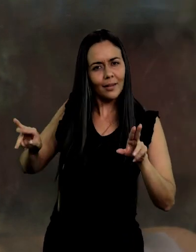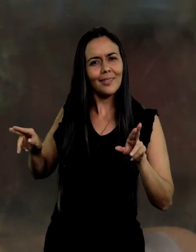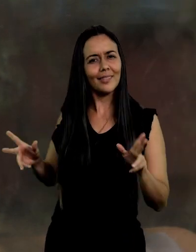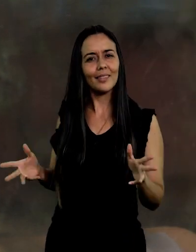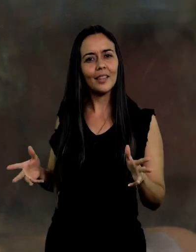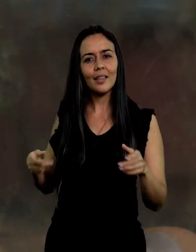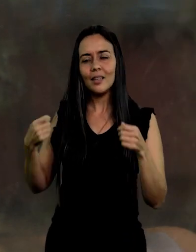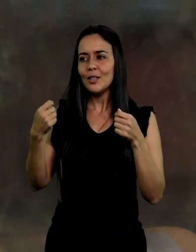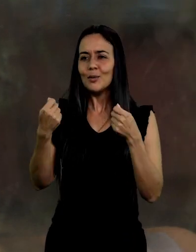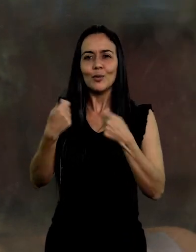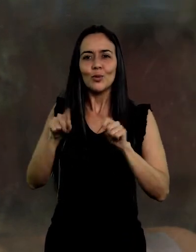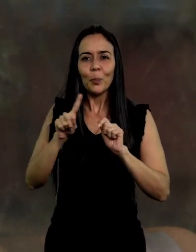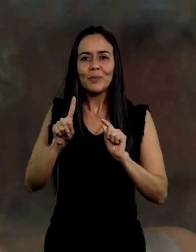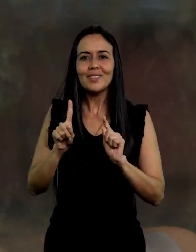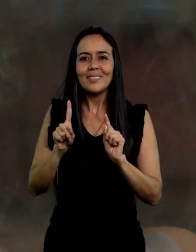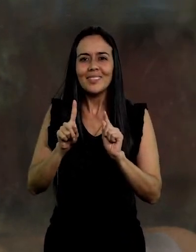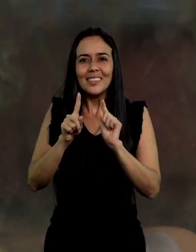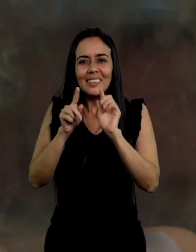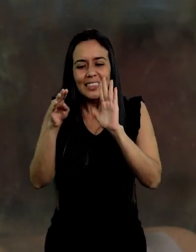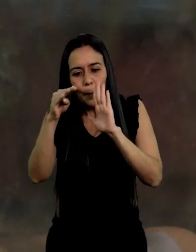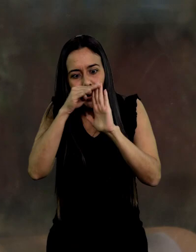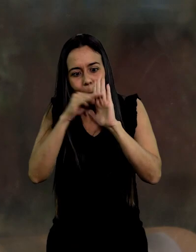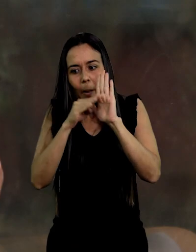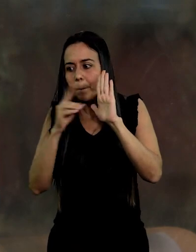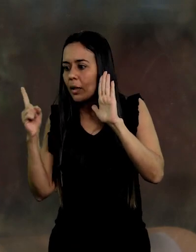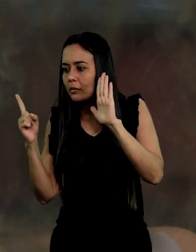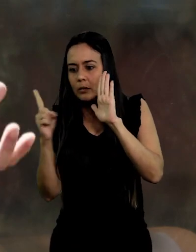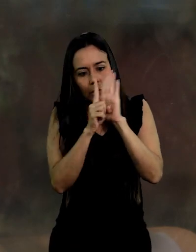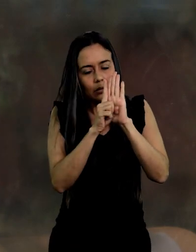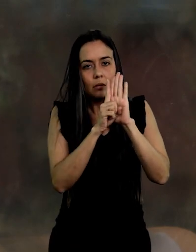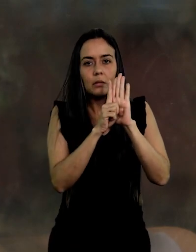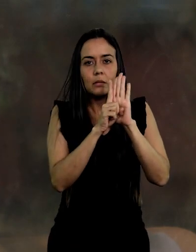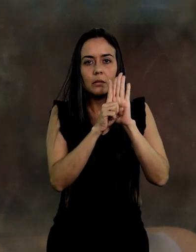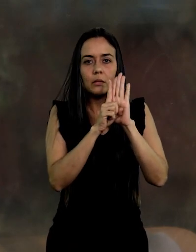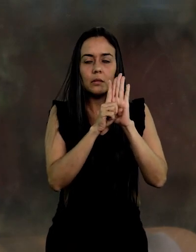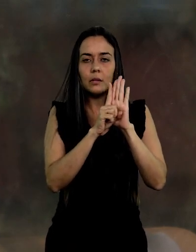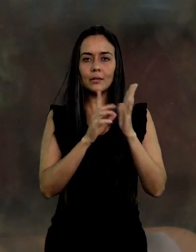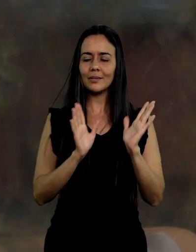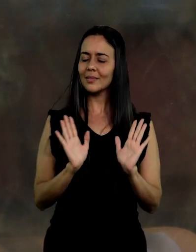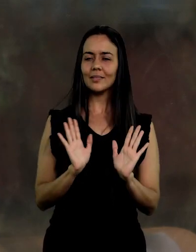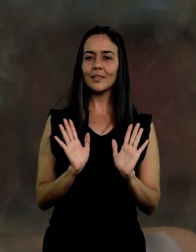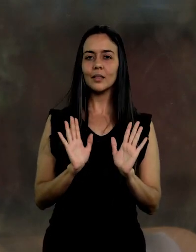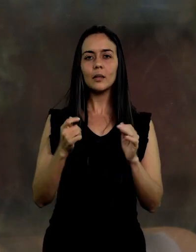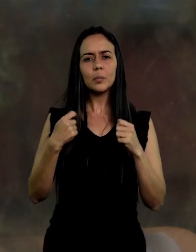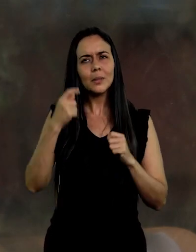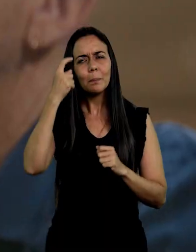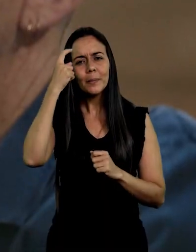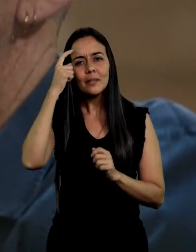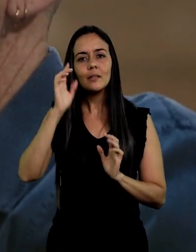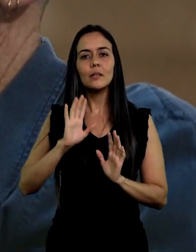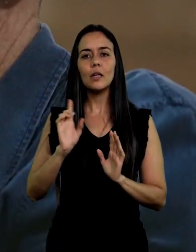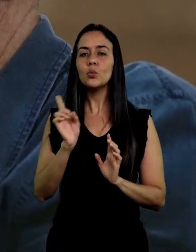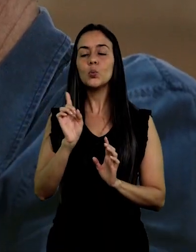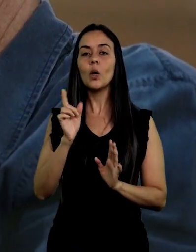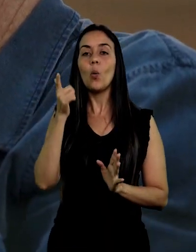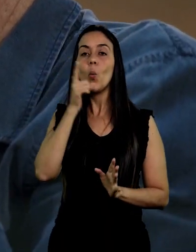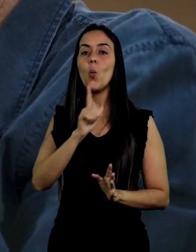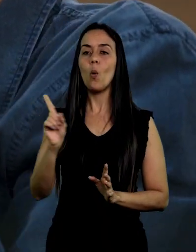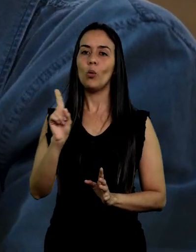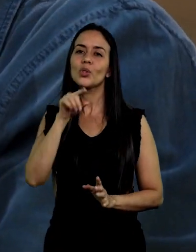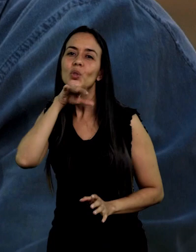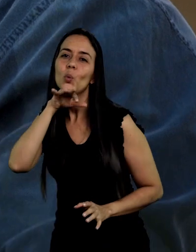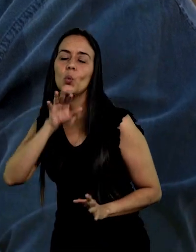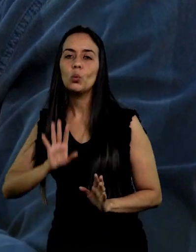da legitimação disso que em você não cabe no mundo e ver isso não como fraqueza, ver isso como